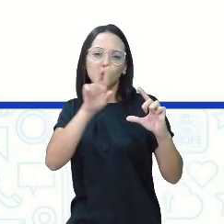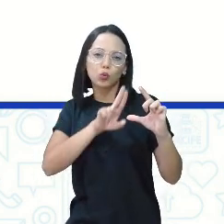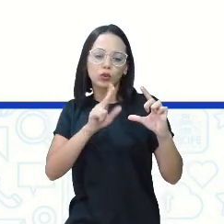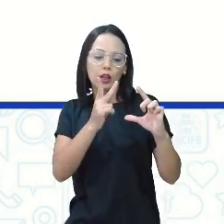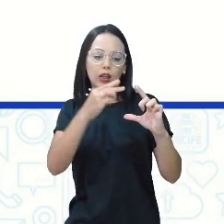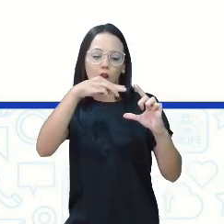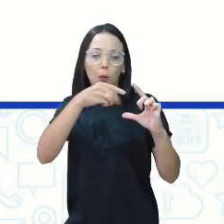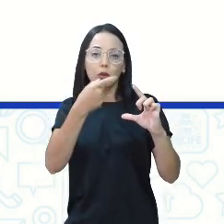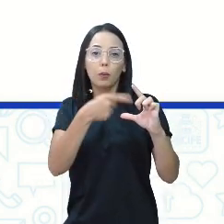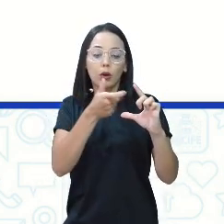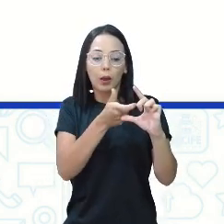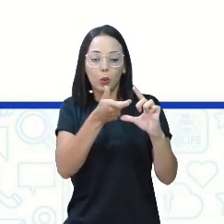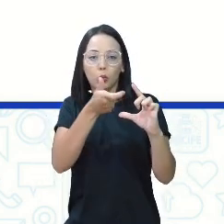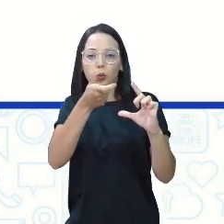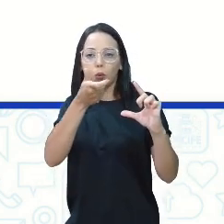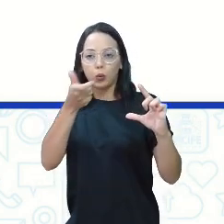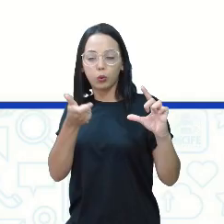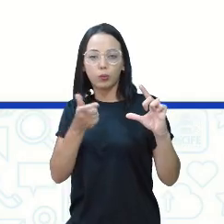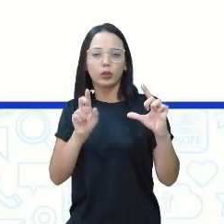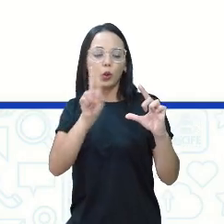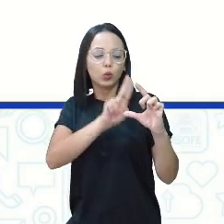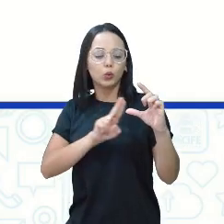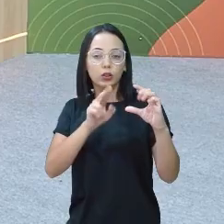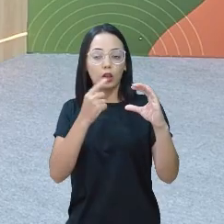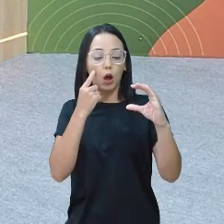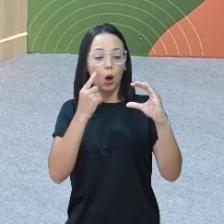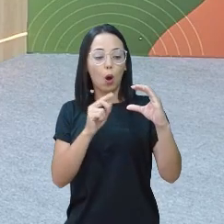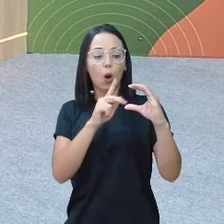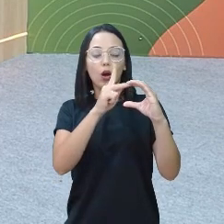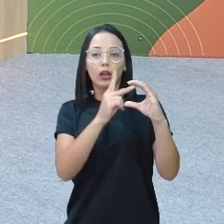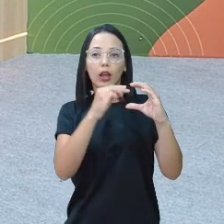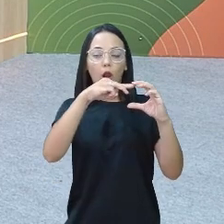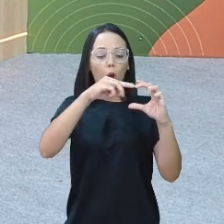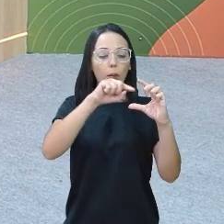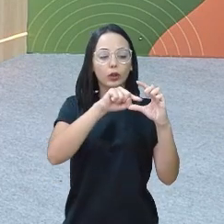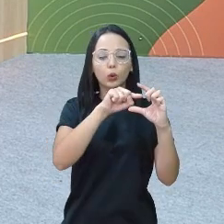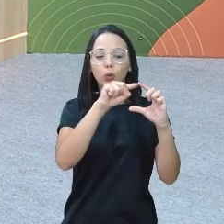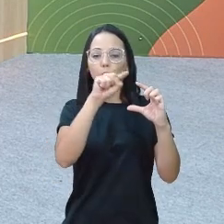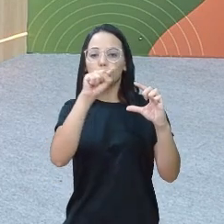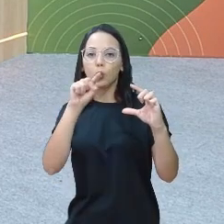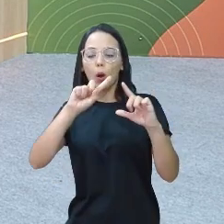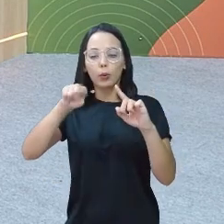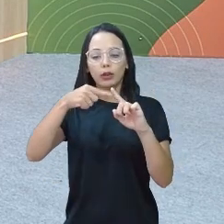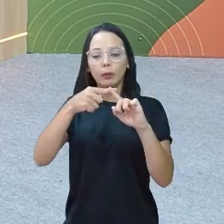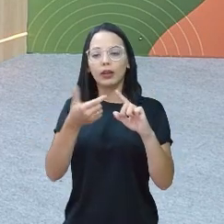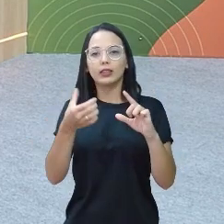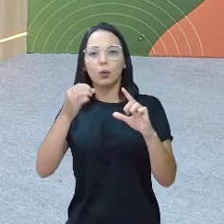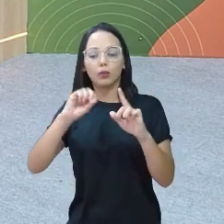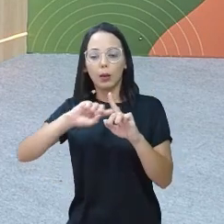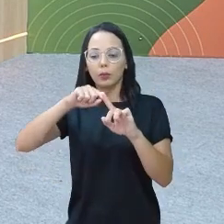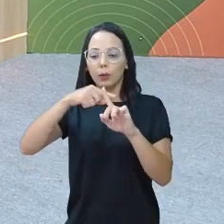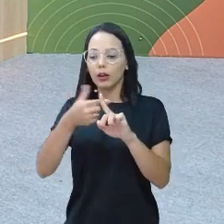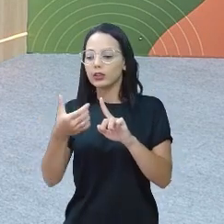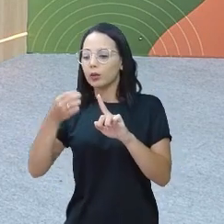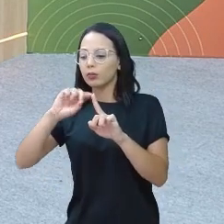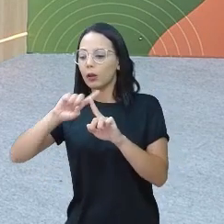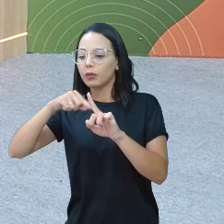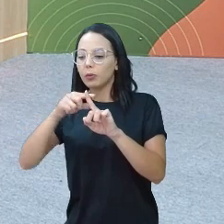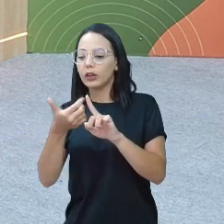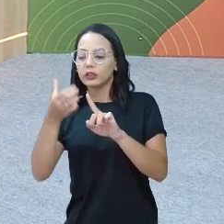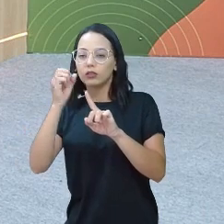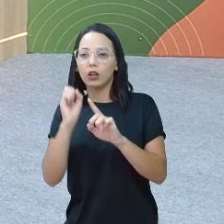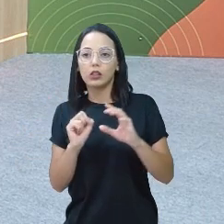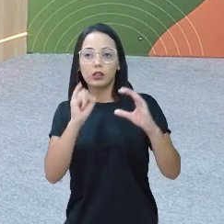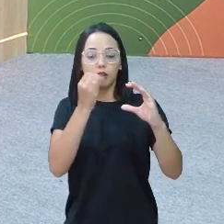ser a maior unidade, né? Então, a gente vai utilizar a multiplicação por 10 a cada mudança. Então, ó, se eu